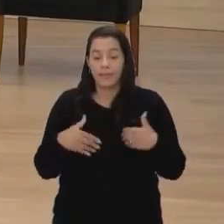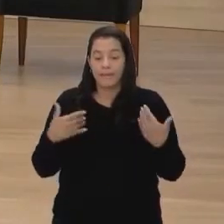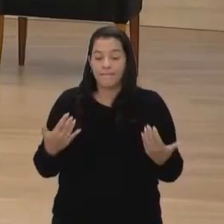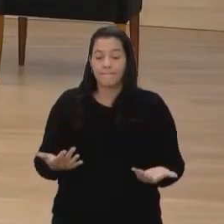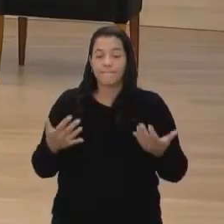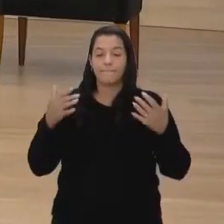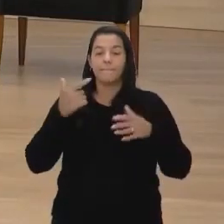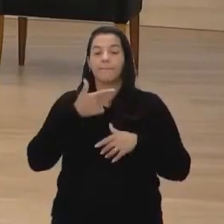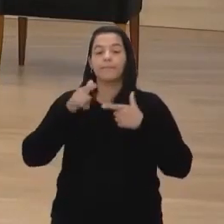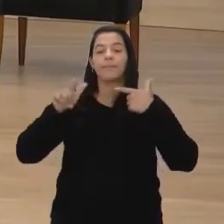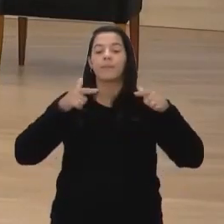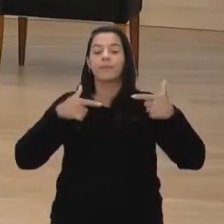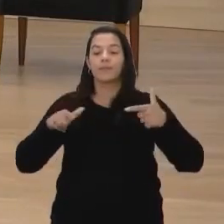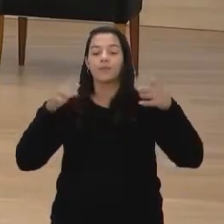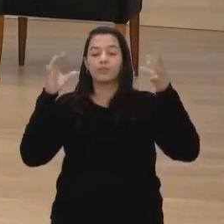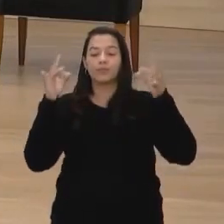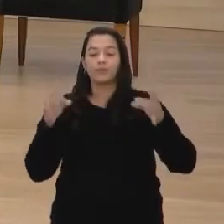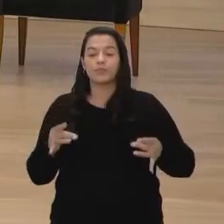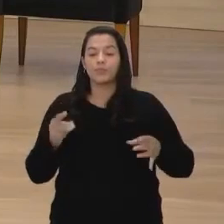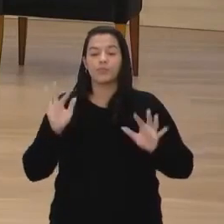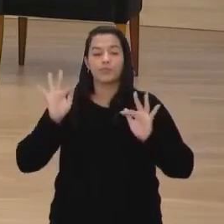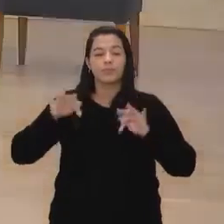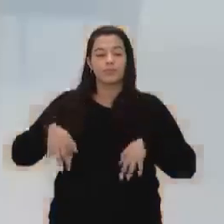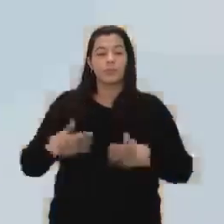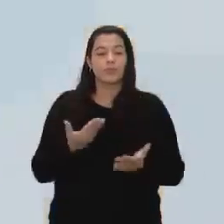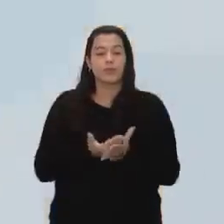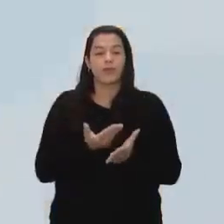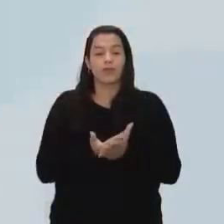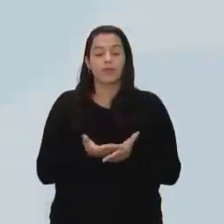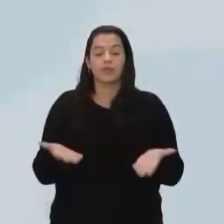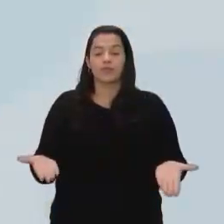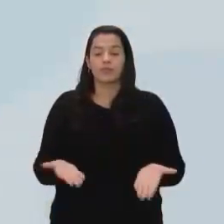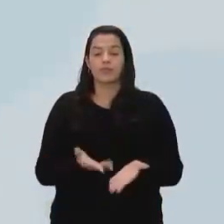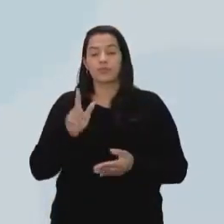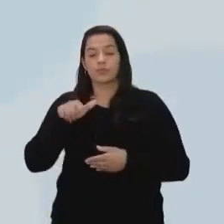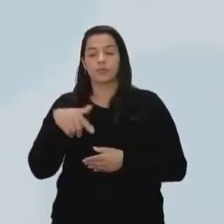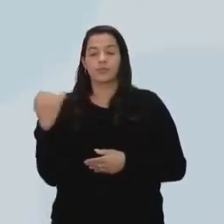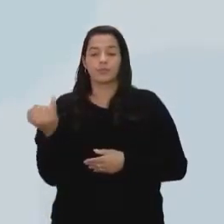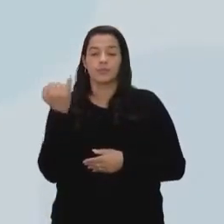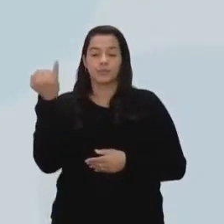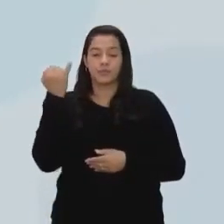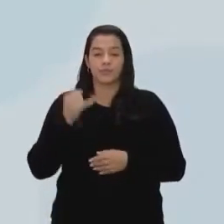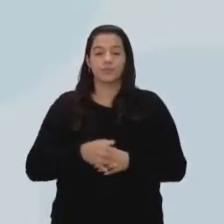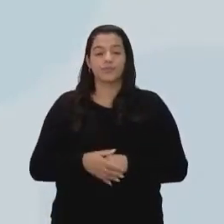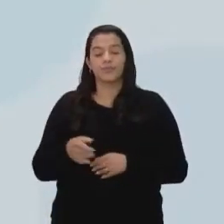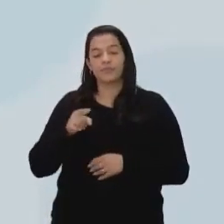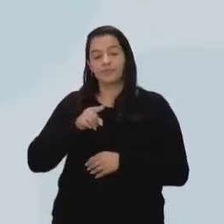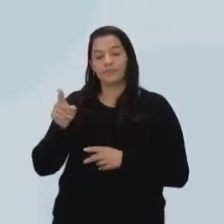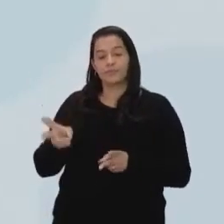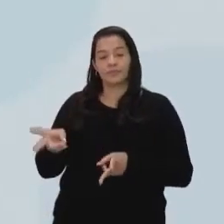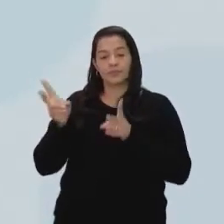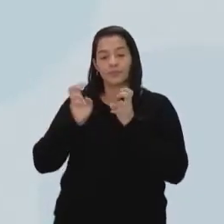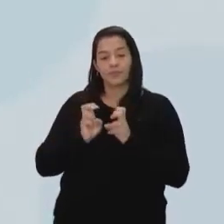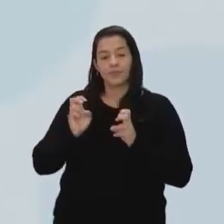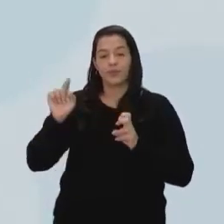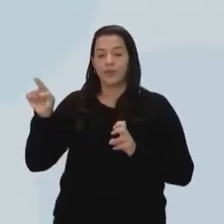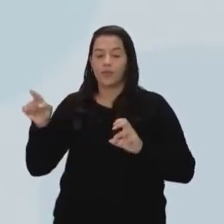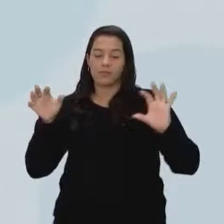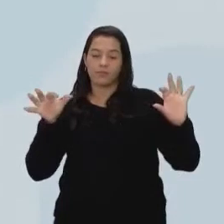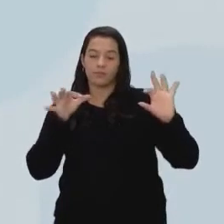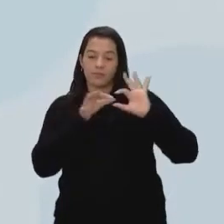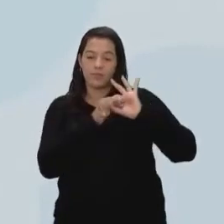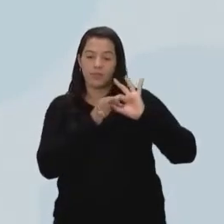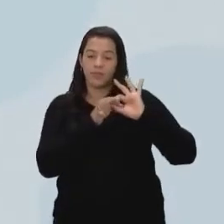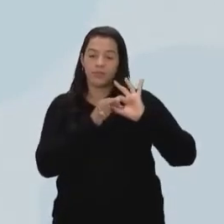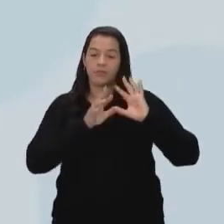quero abordar aqui e para finalizar a nossa aula de hoje, aqui, importante. Percebe que existe uma diferença entre essas ligações